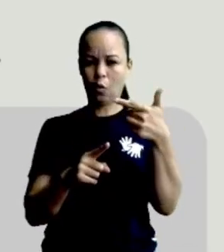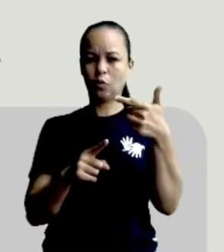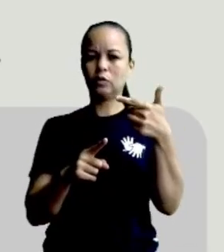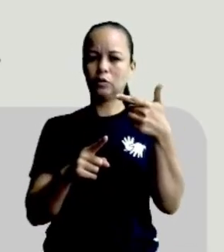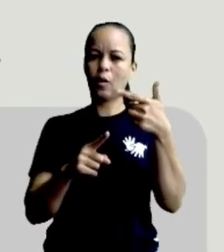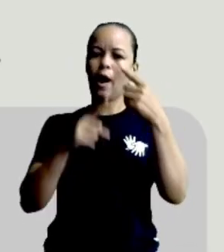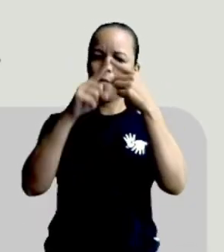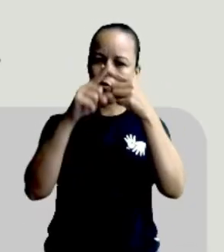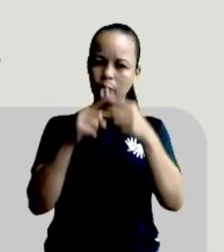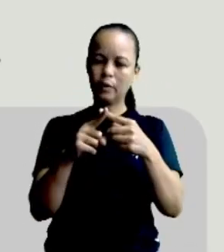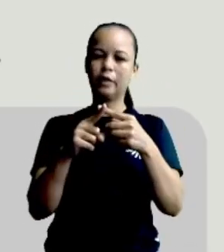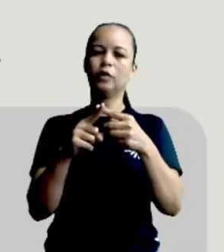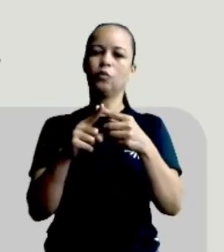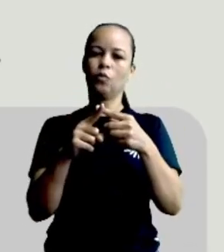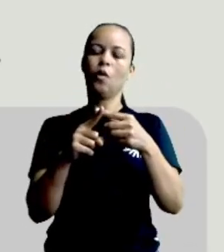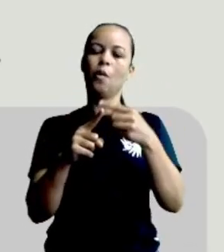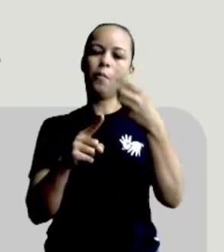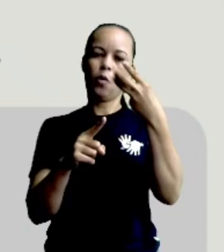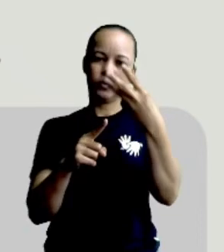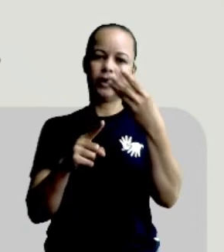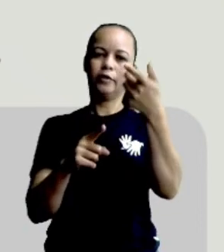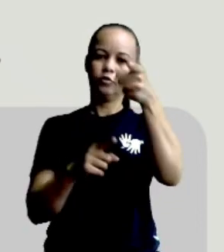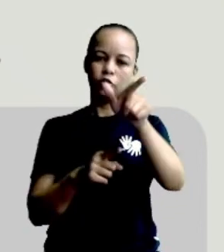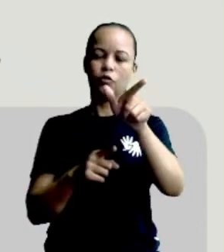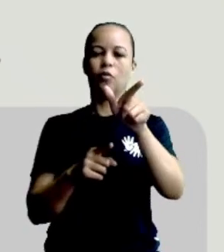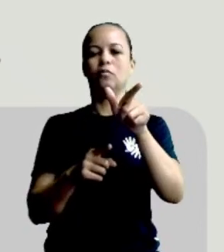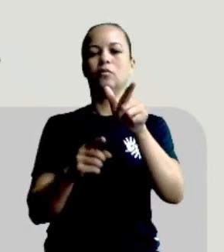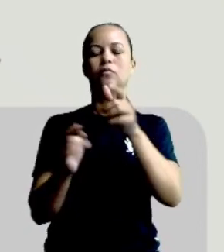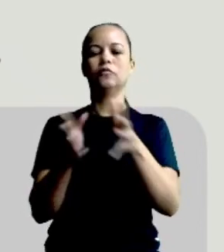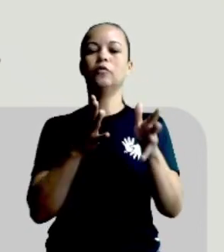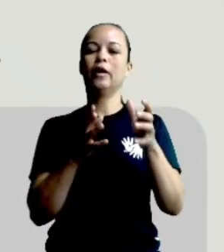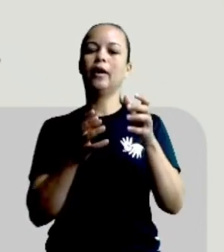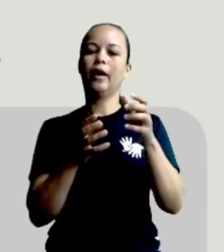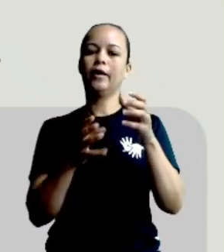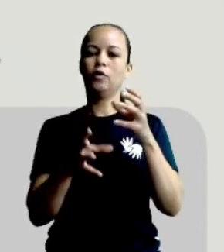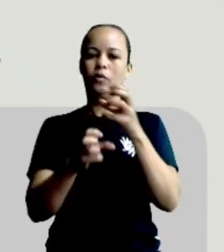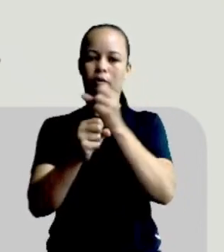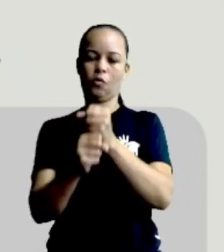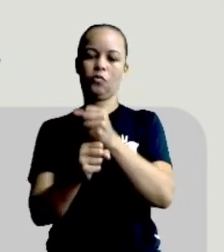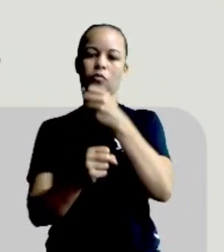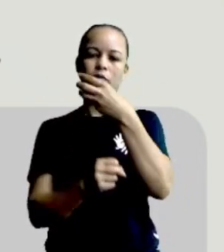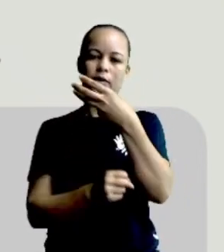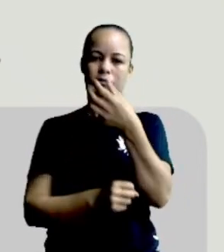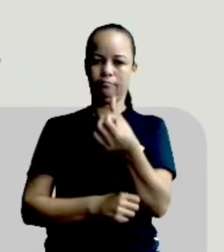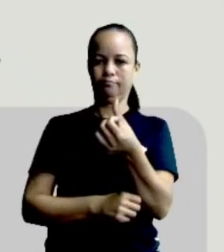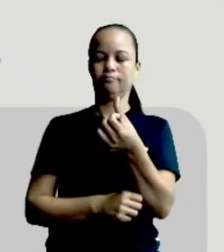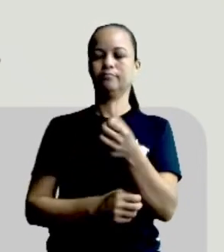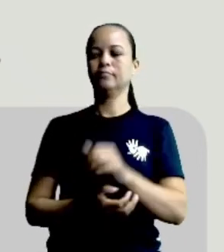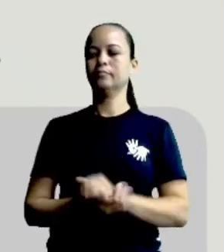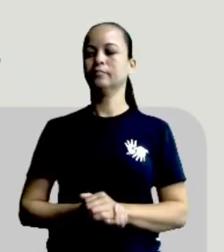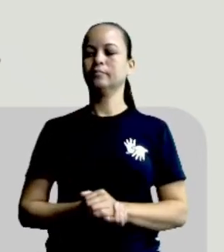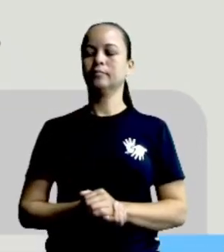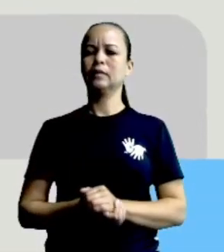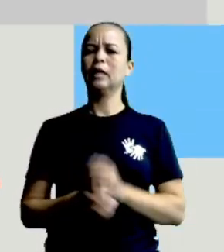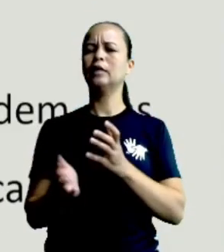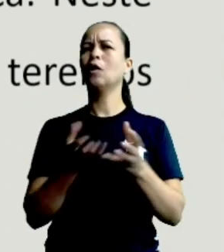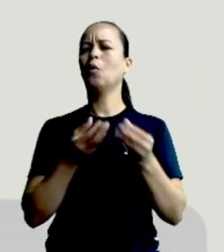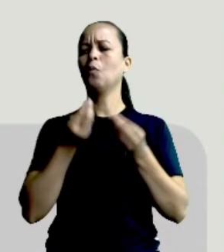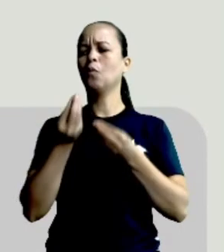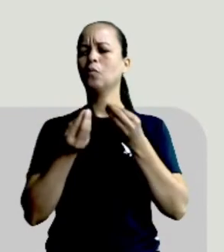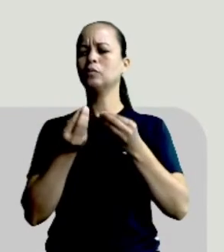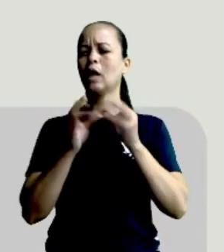multiplico o resultado por 3 novamente, que aí vai me dar 36. Beleza? Então, o que é que a gente pode chegar